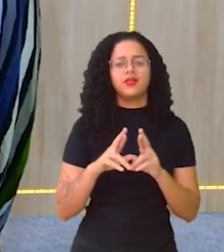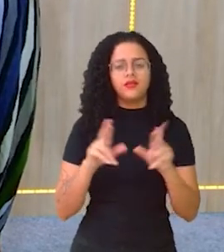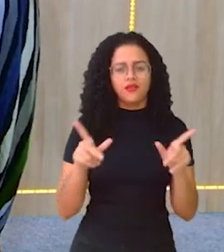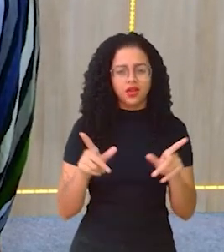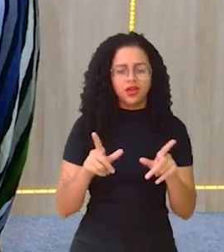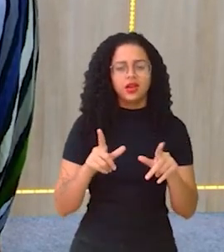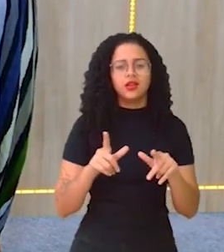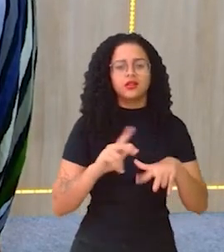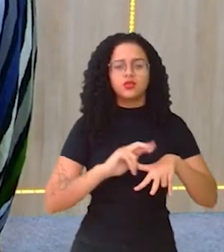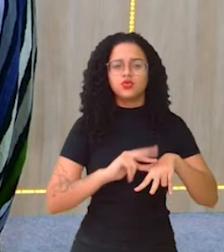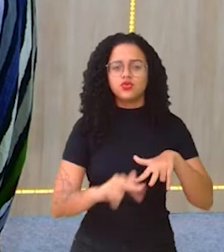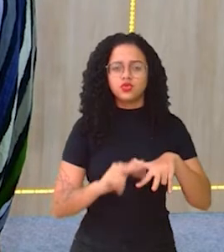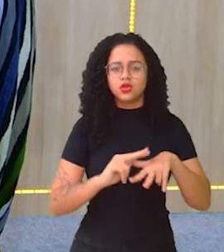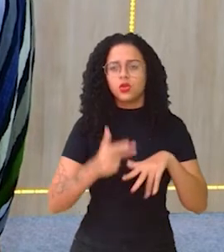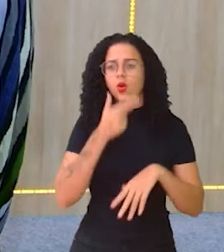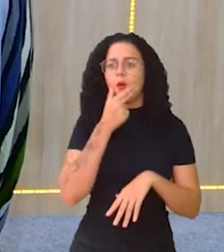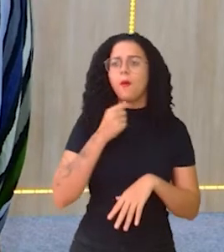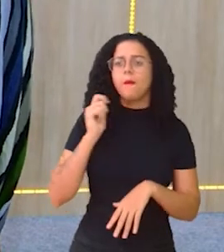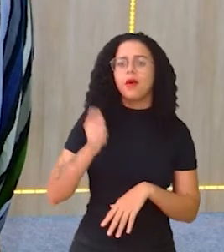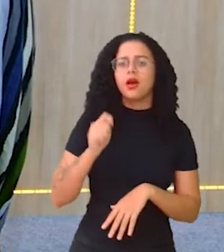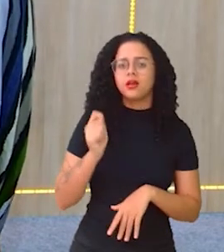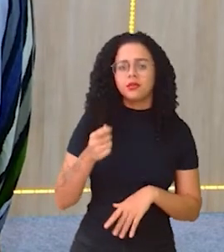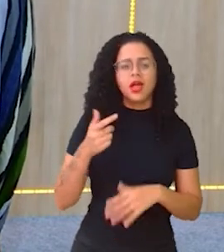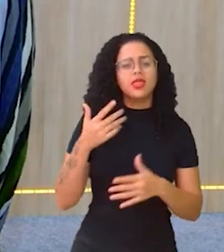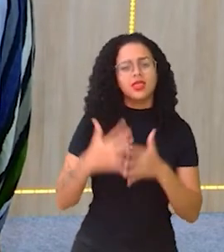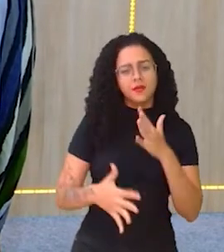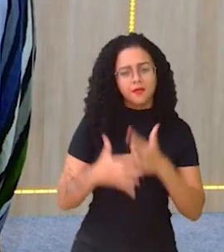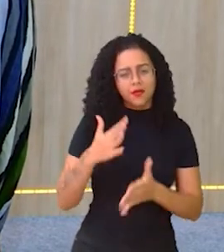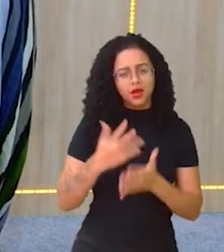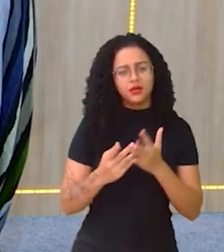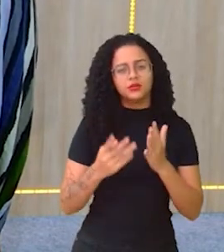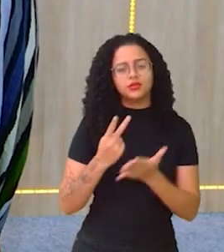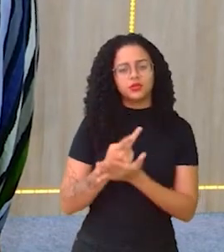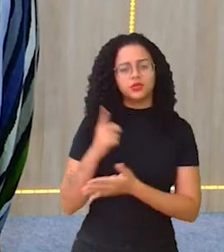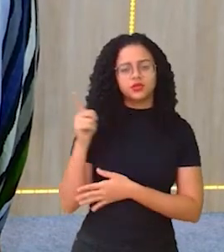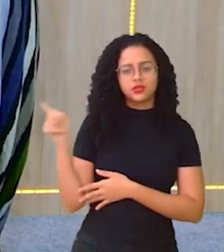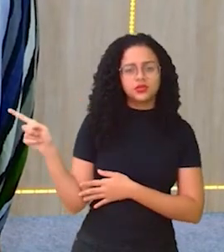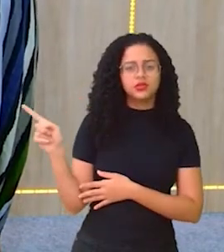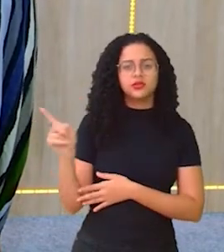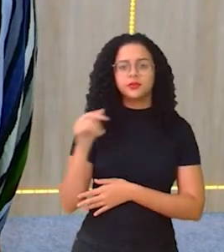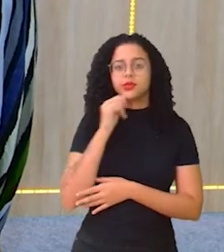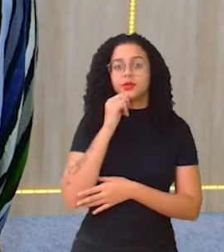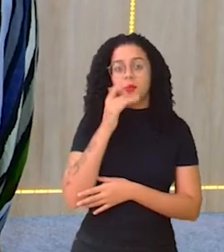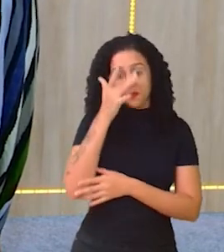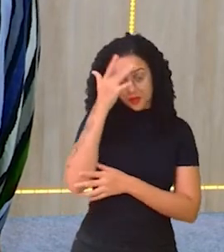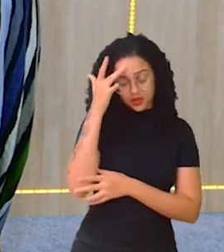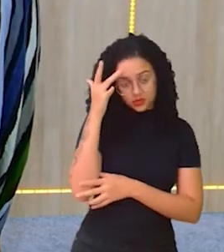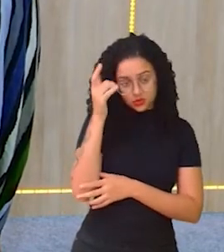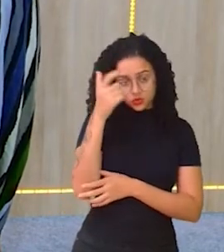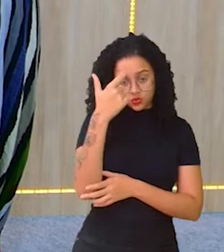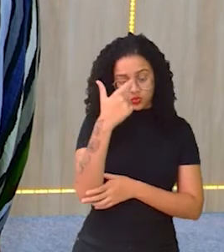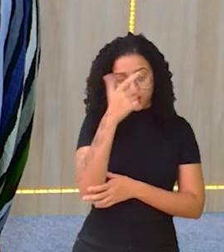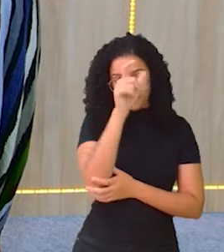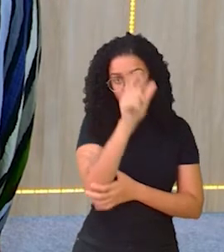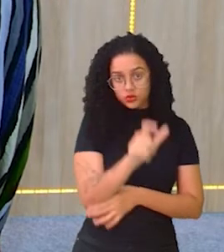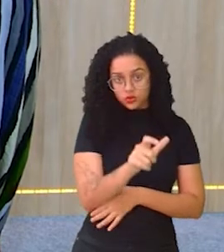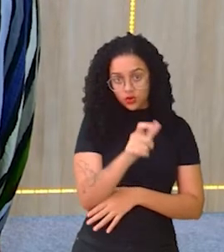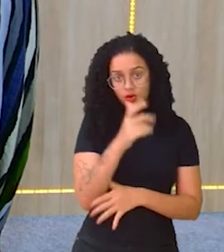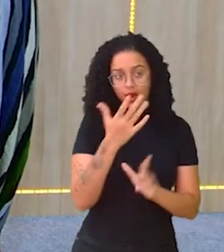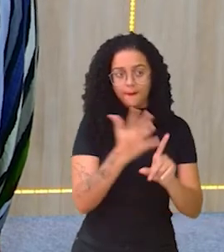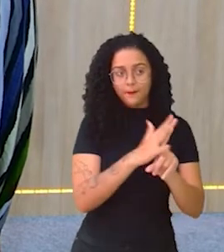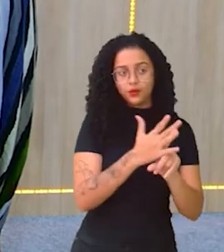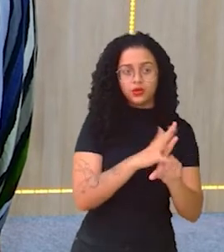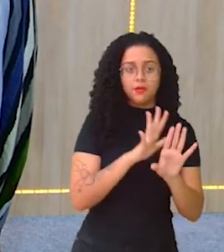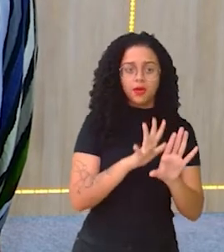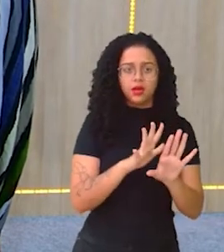esse machismo, atrapalha até em situações como essa, em que a pessoa foi abusada, mas não poderia nem ver